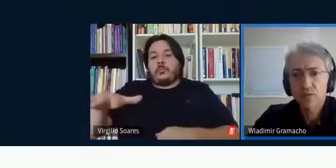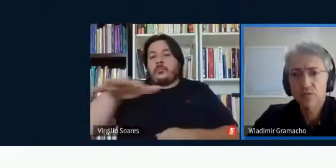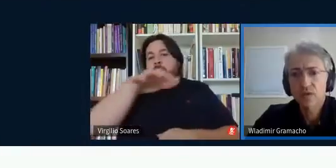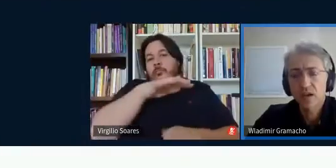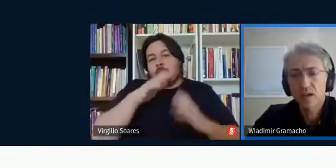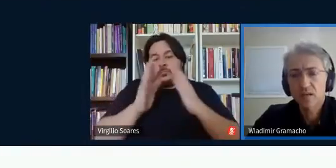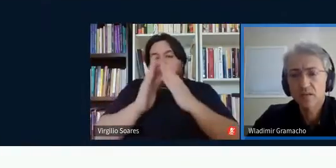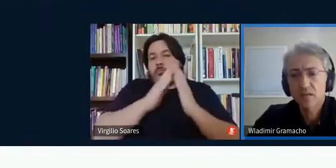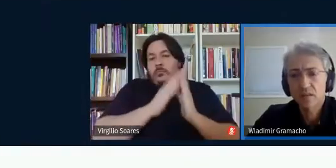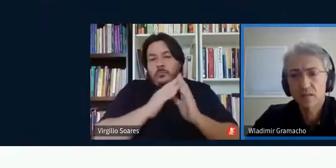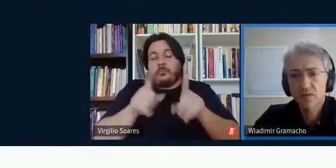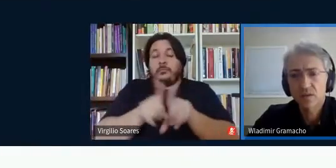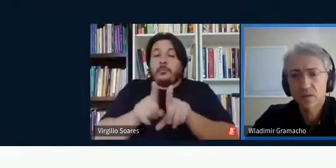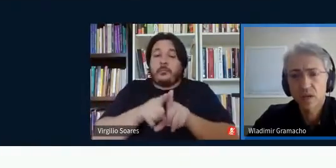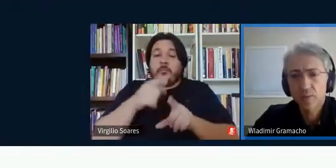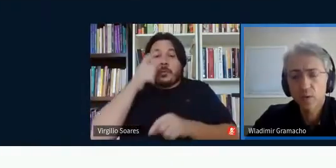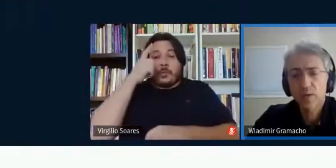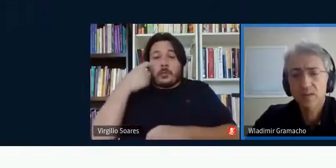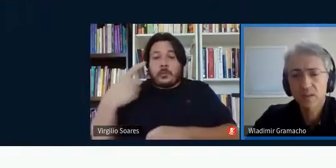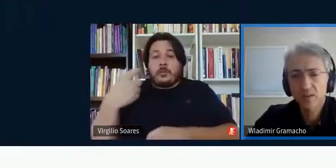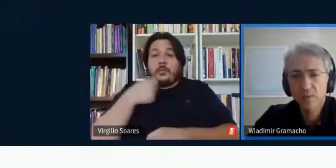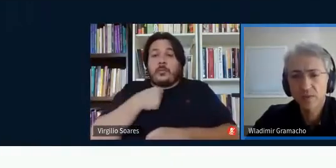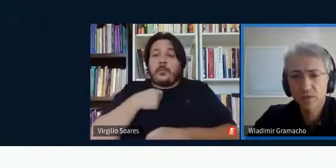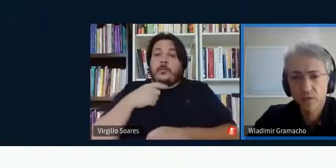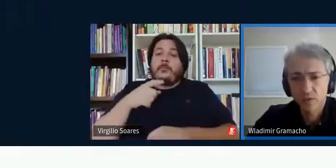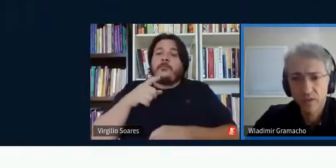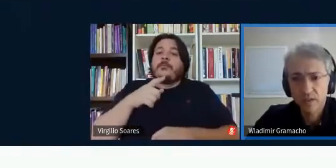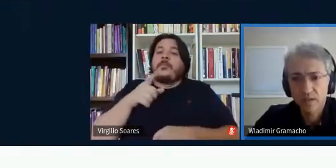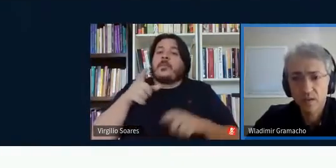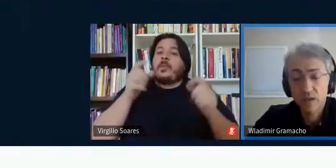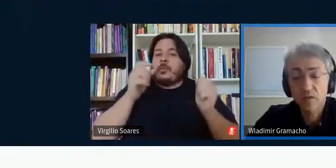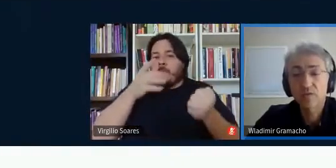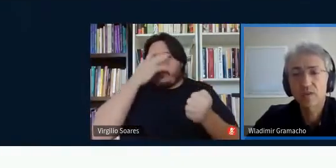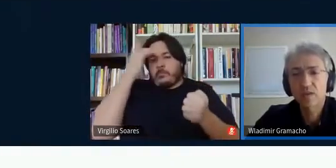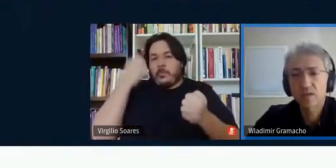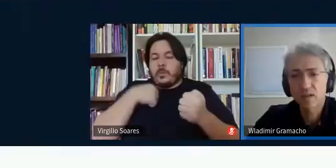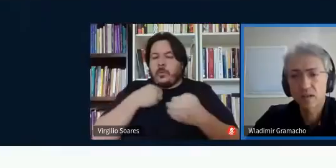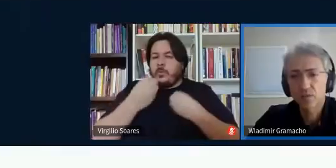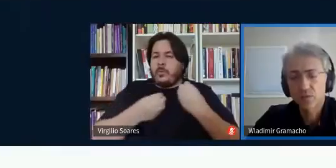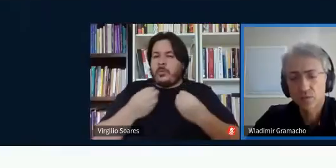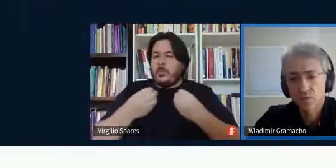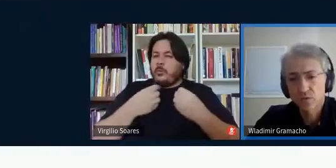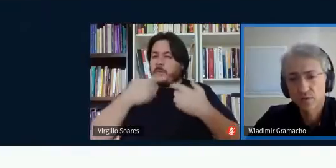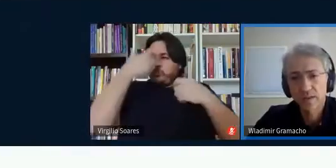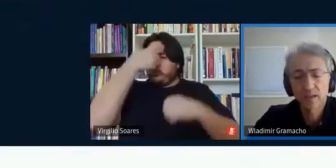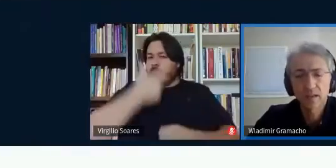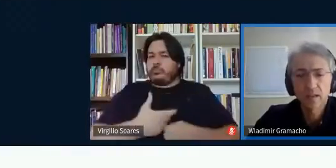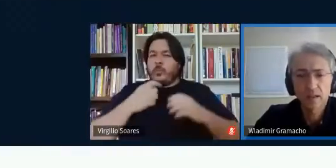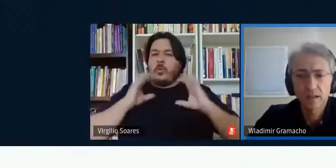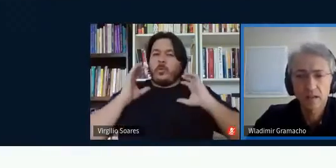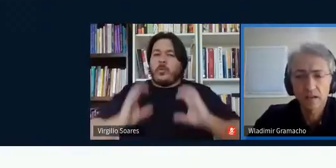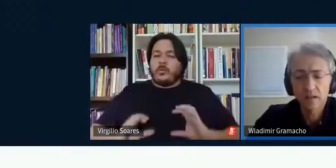variáveis atitudinais, né, ou seja, qual é a preocupação das pessoas com a doença, qual é a confiança que tem no SUS,